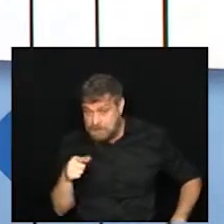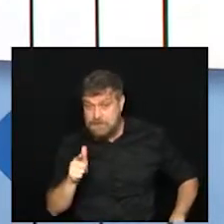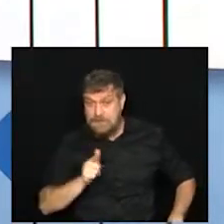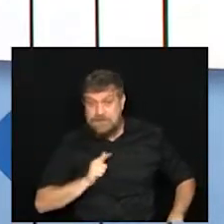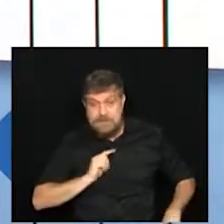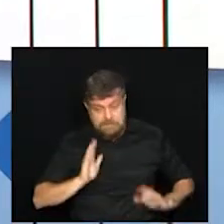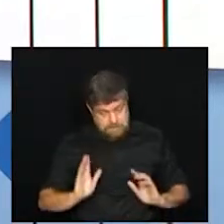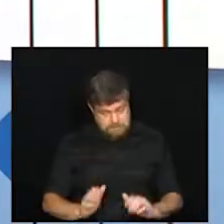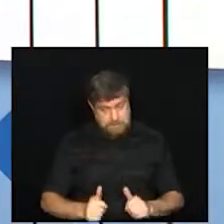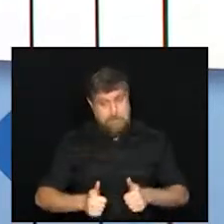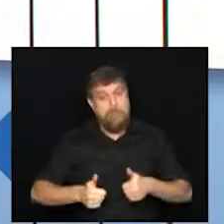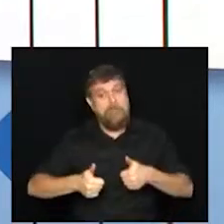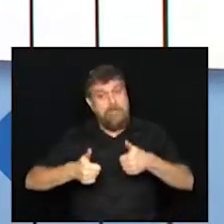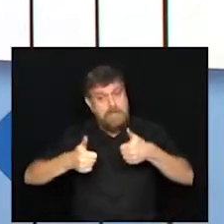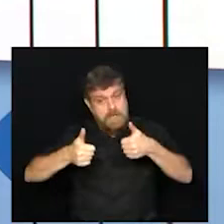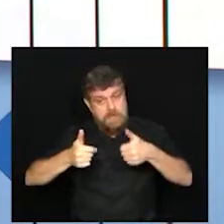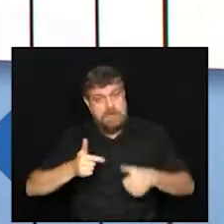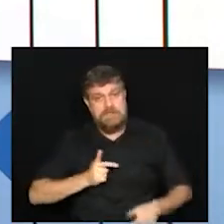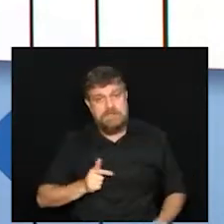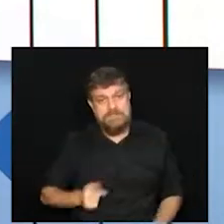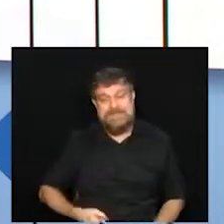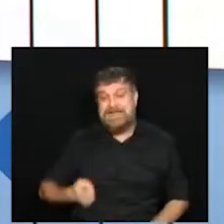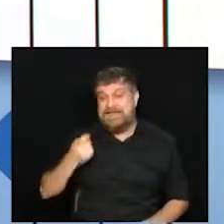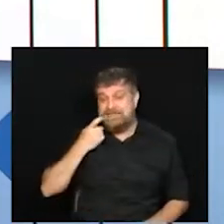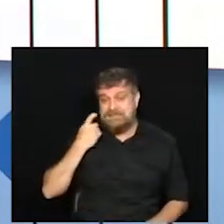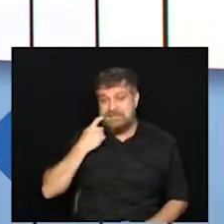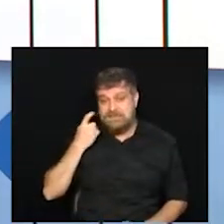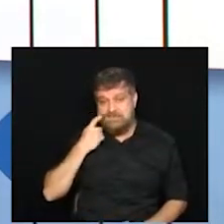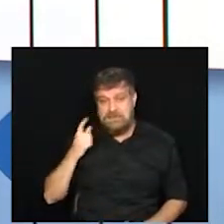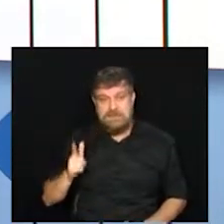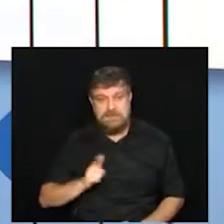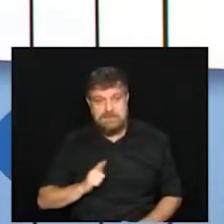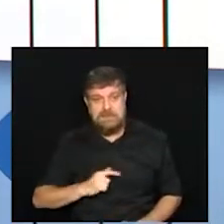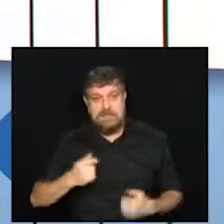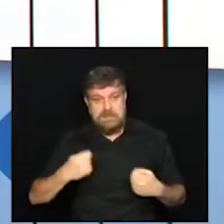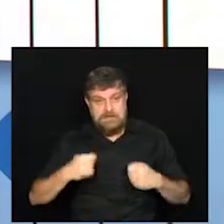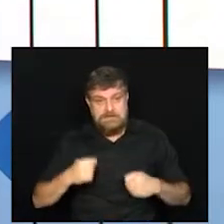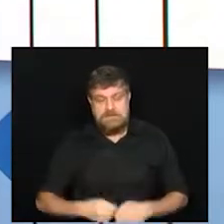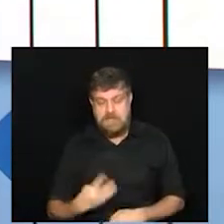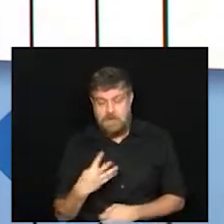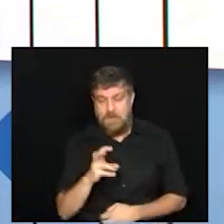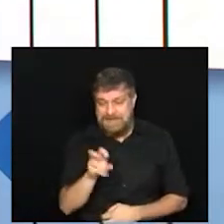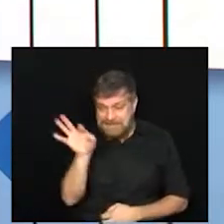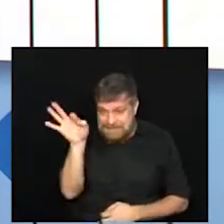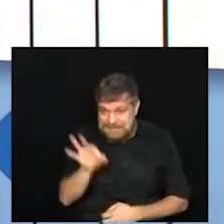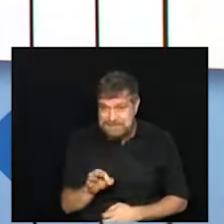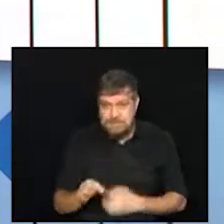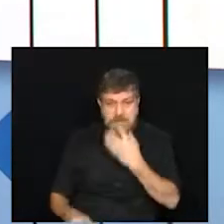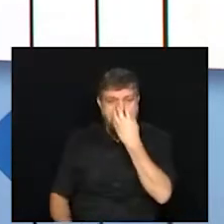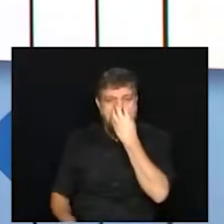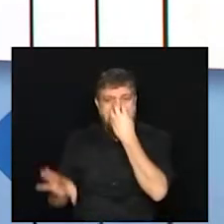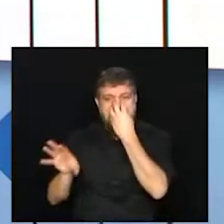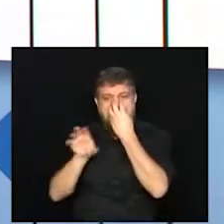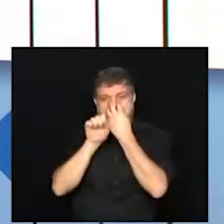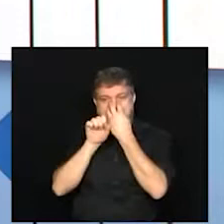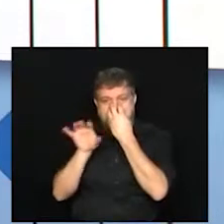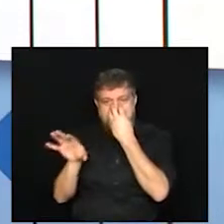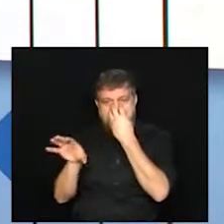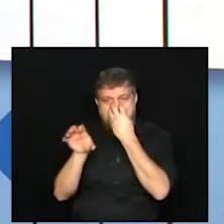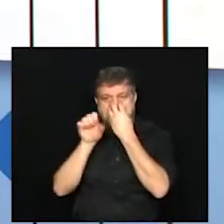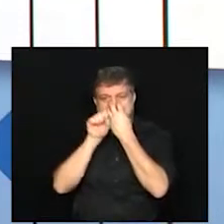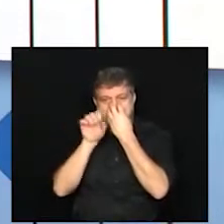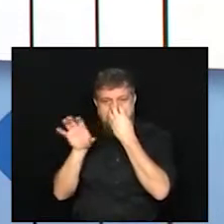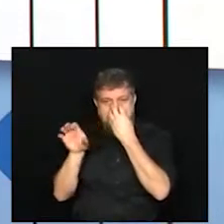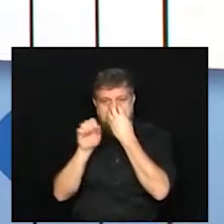uma melhora em relação à última sexta-feira. Ele está com necessidade de 45% de oxigênio. O quadro